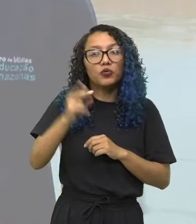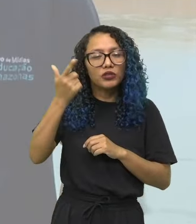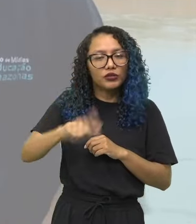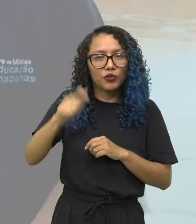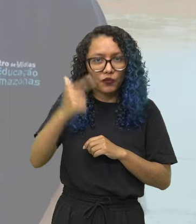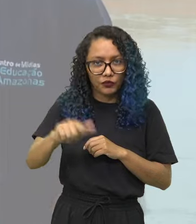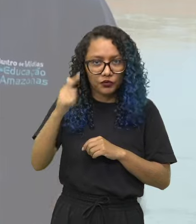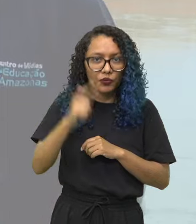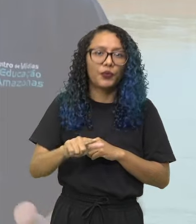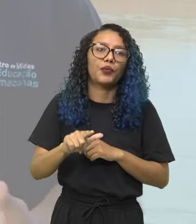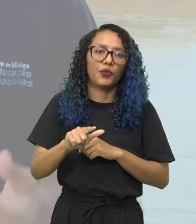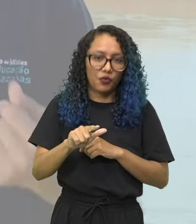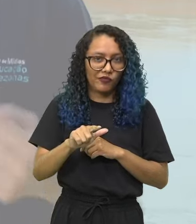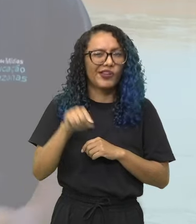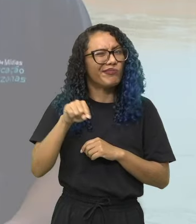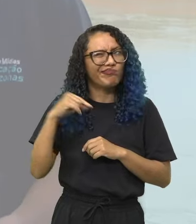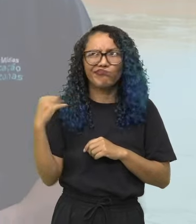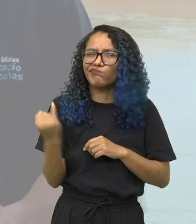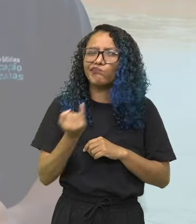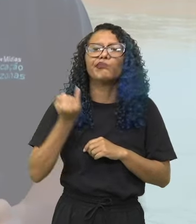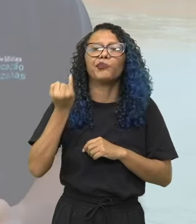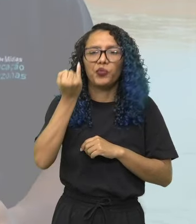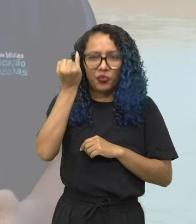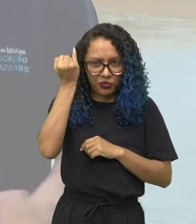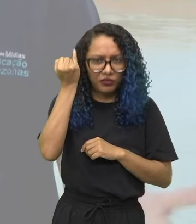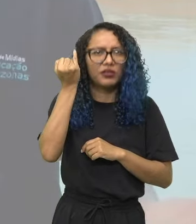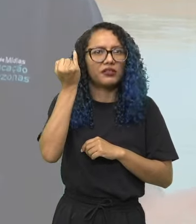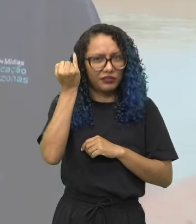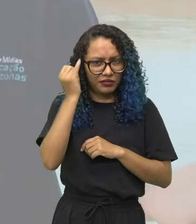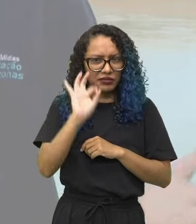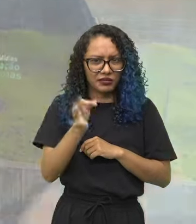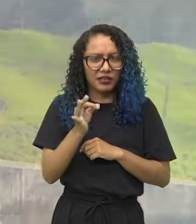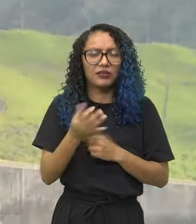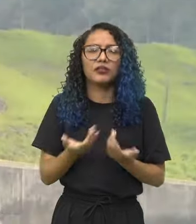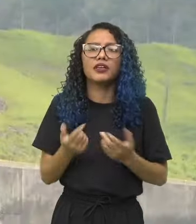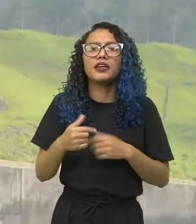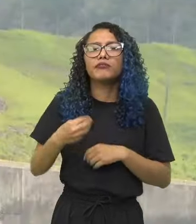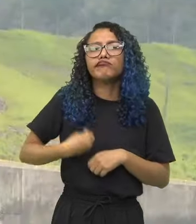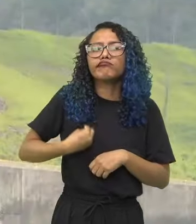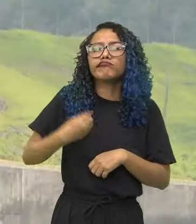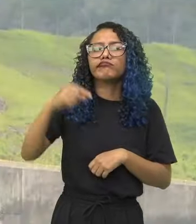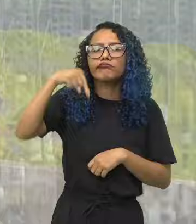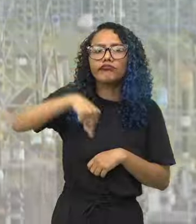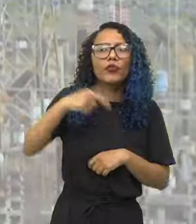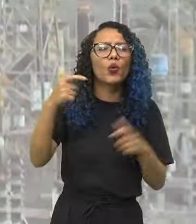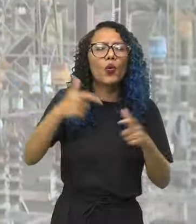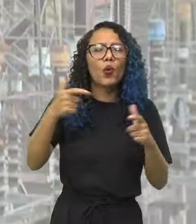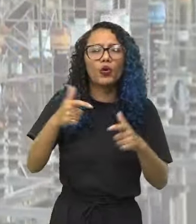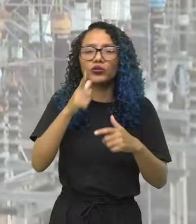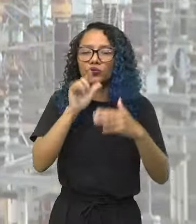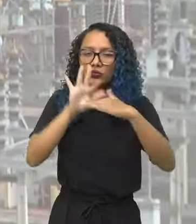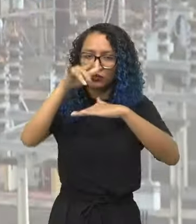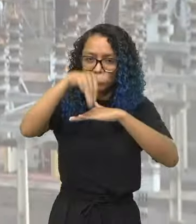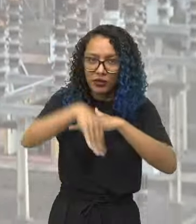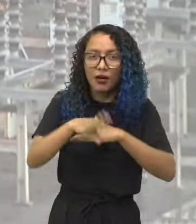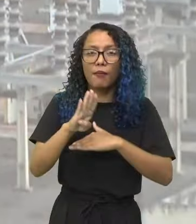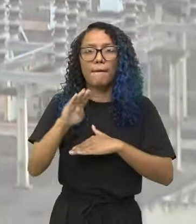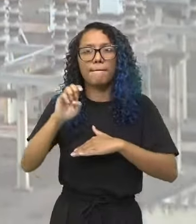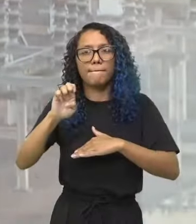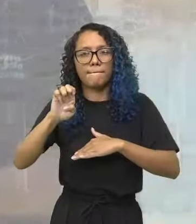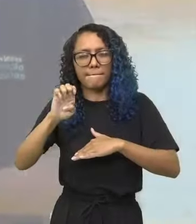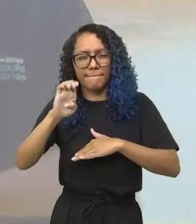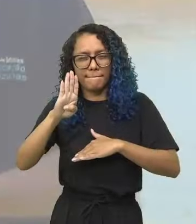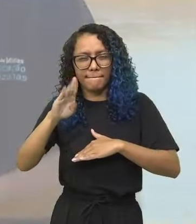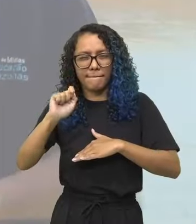aí uma importância muito grande como nós já verificamos, a gente está aqui na usina hidrelétrica de Balbina, localizada aqui